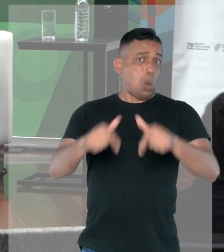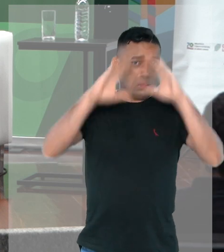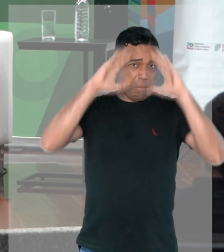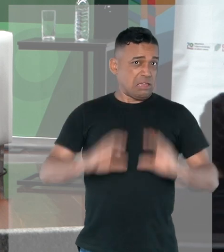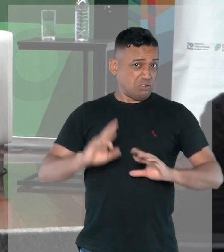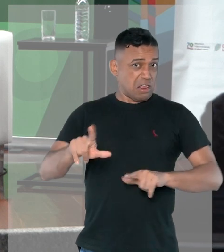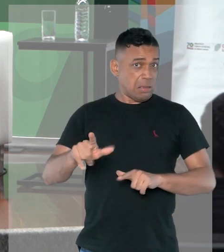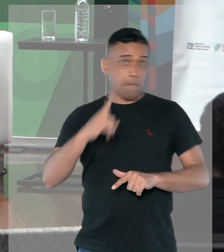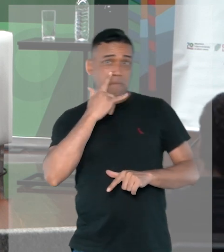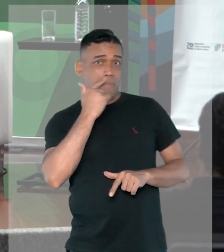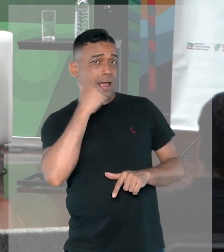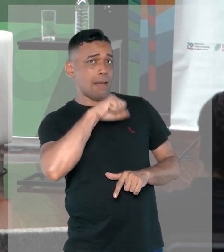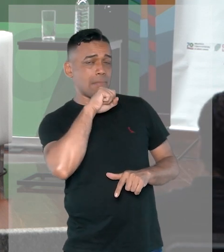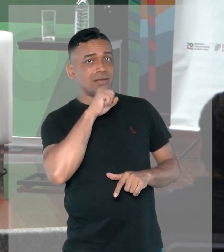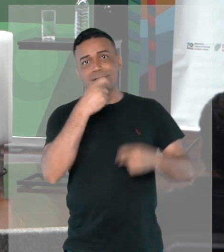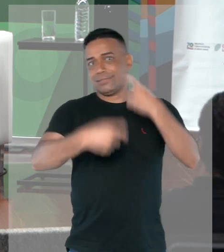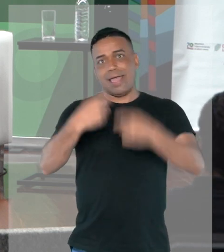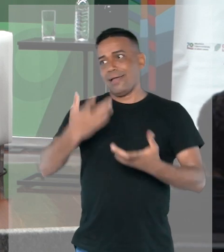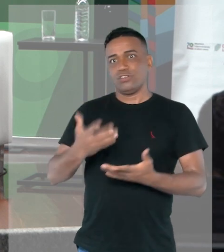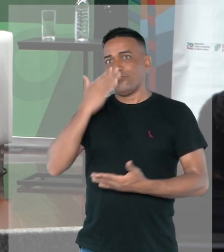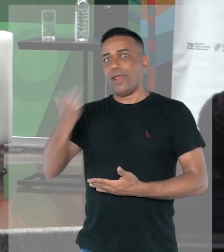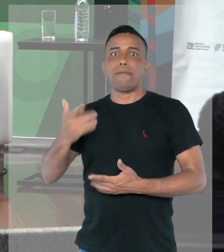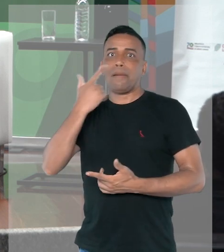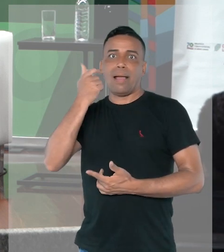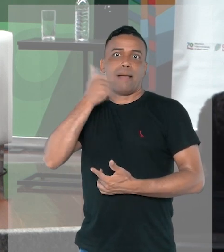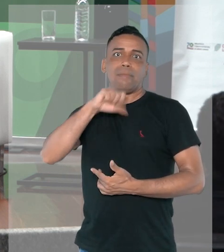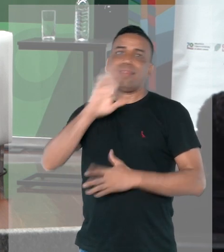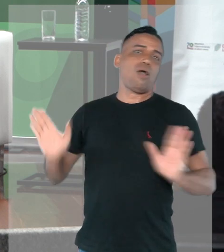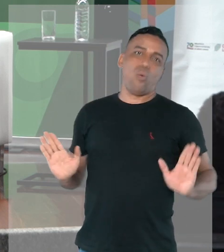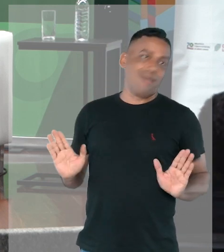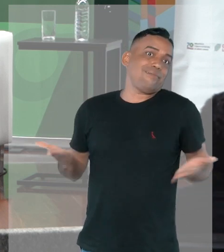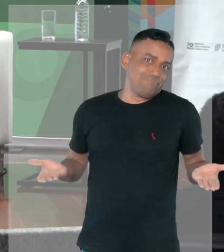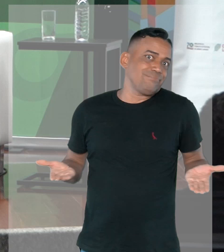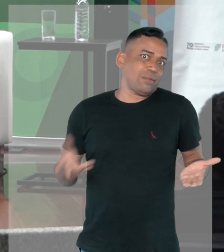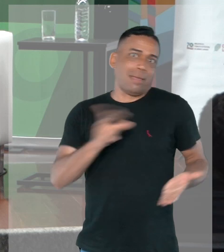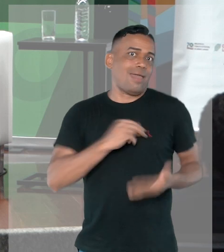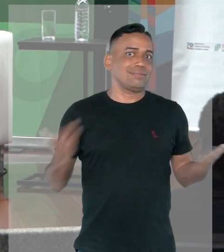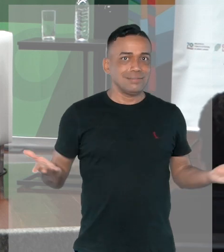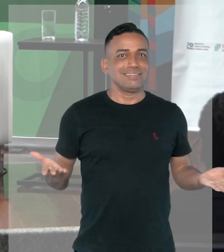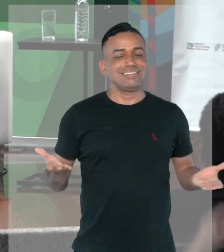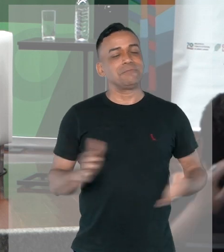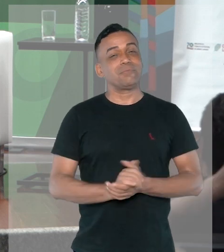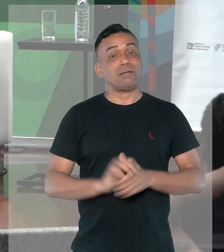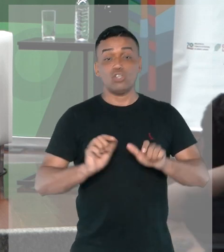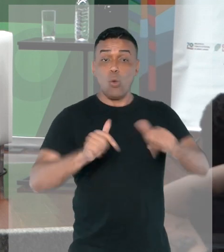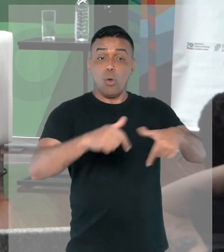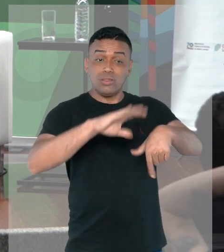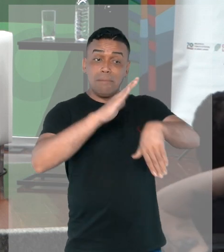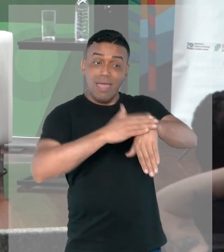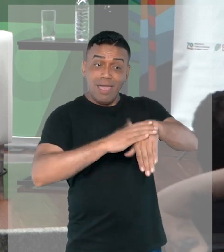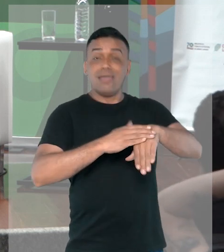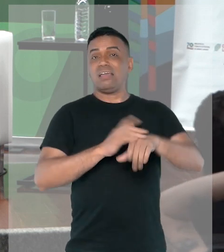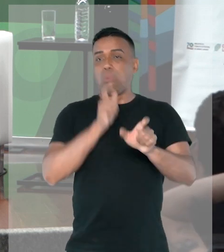pais? Não é sexo, claro, não vai fazer na frente deles, coitadinhos, né? Não merecem isso. Mas eu falo, né? De atitudes, de